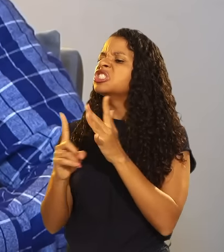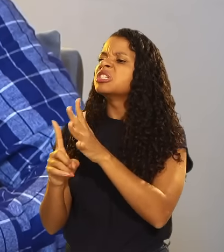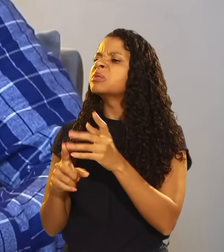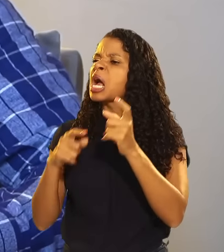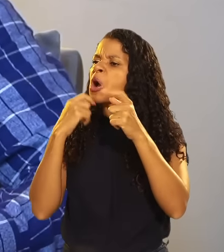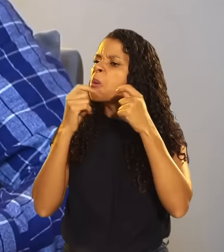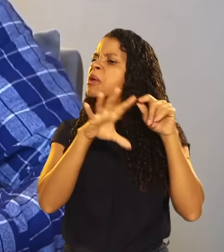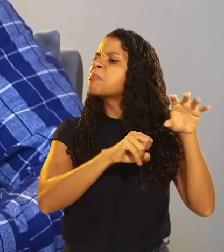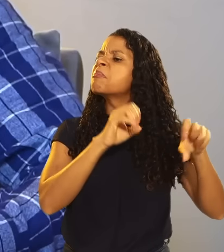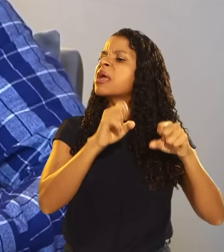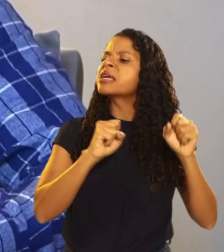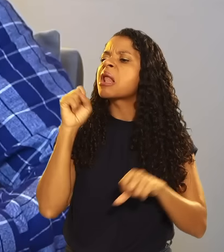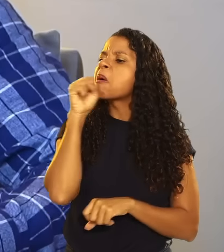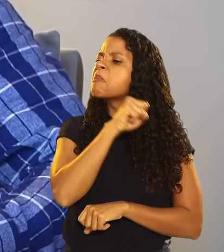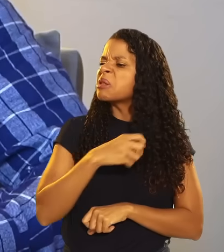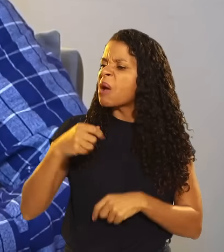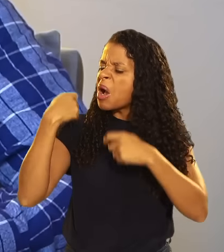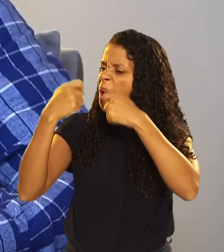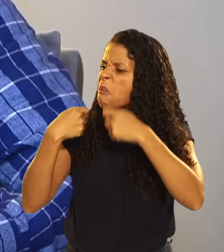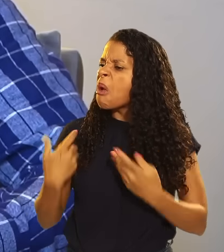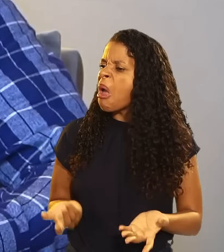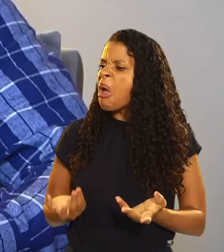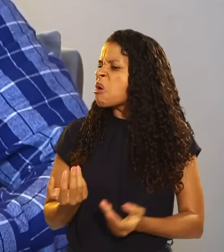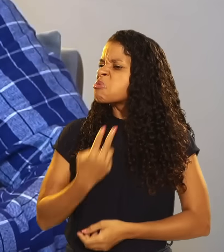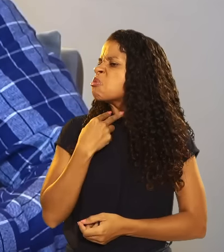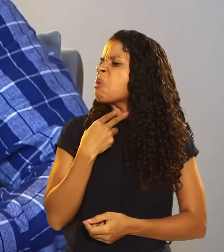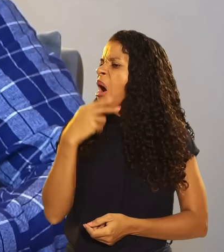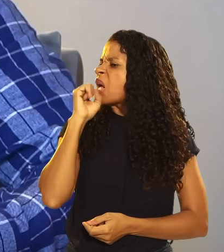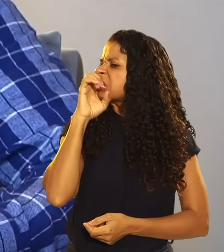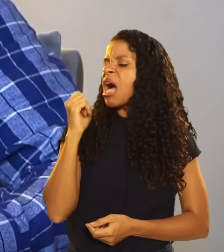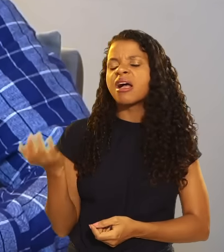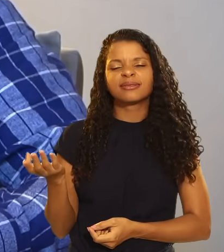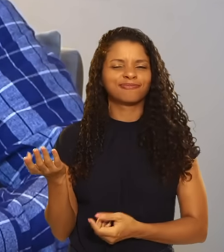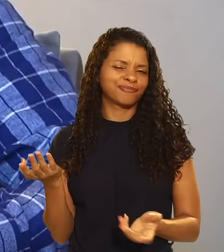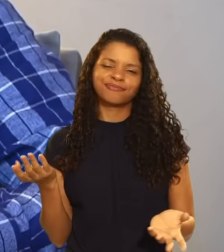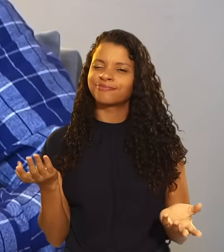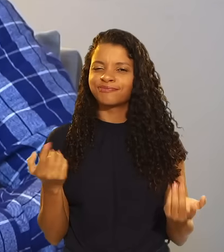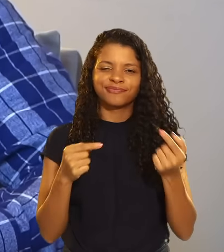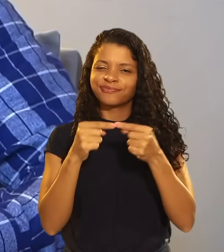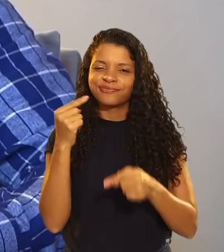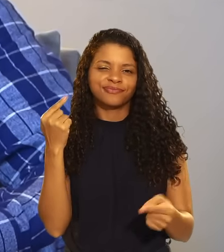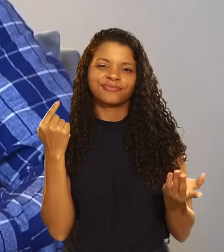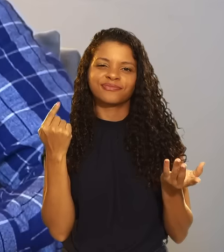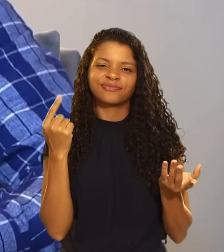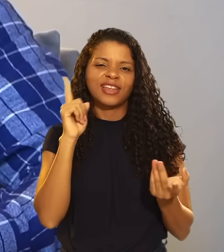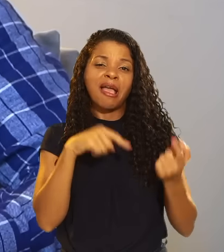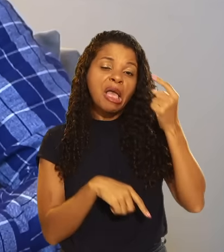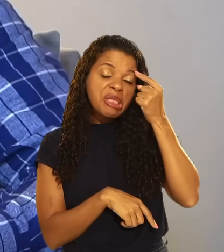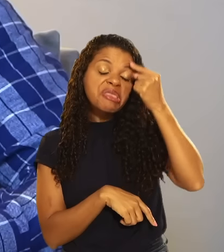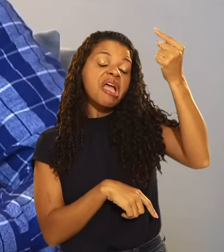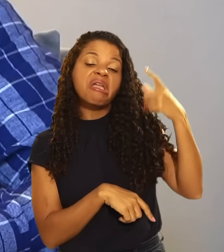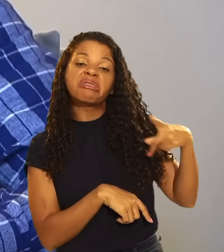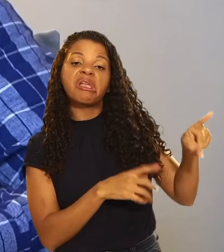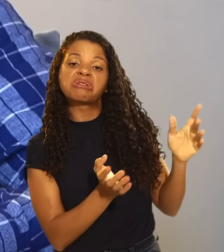porque colheram algumas espigas para se alimentar, né? Então, isso era uma ideia da cabeça deles, totalmente